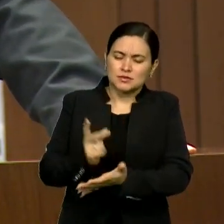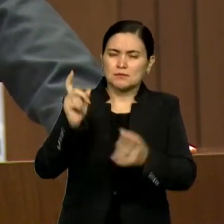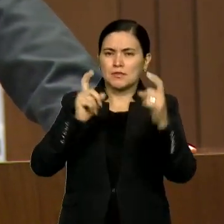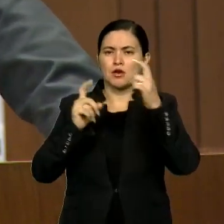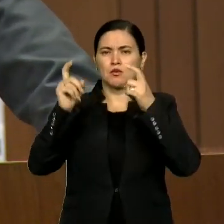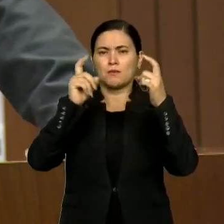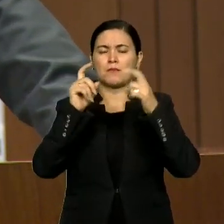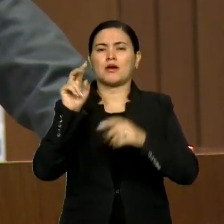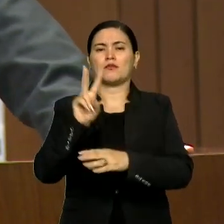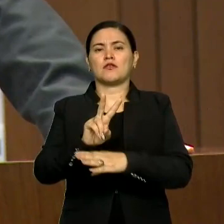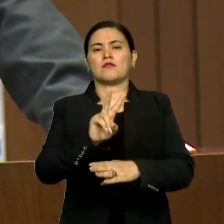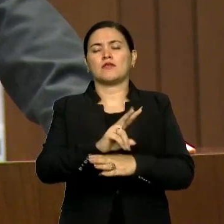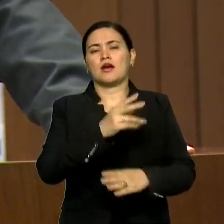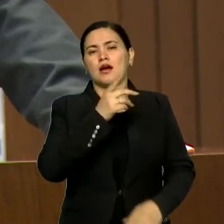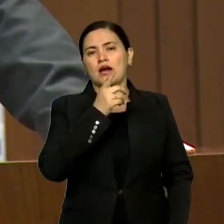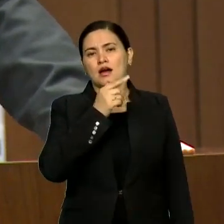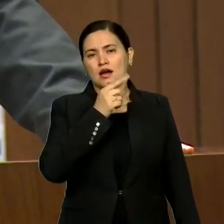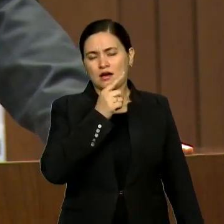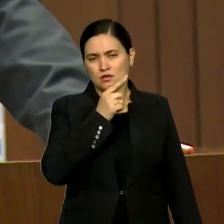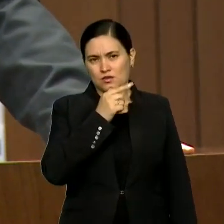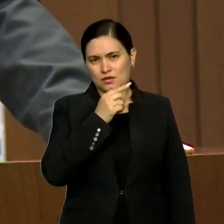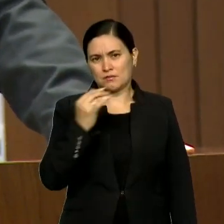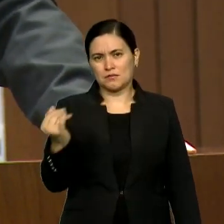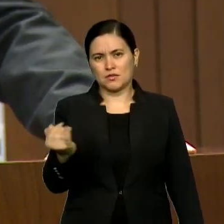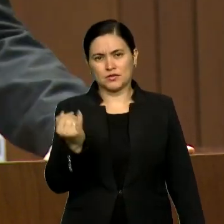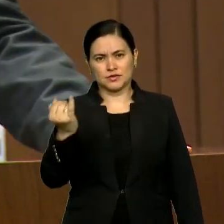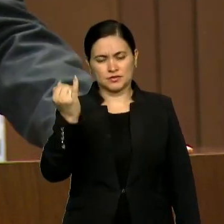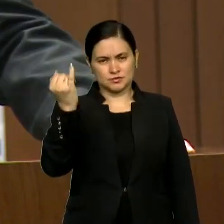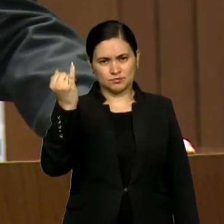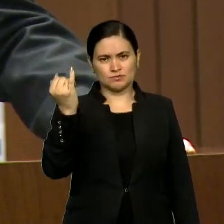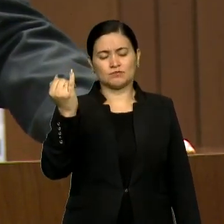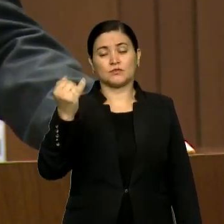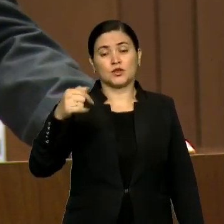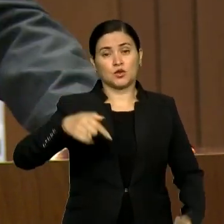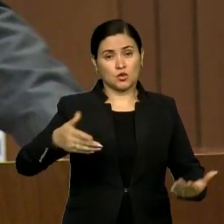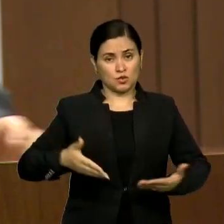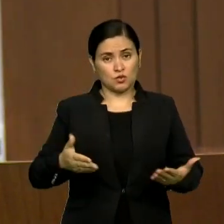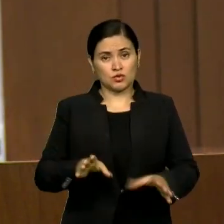importante líquido para essa geração e principalmente para gerações futuras. Muito obrigado, senhor presidente.